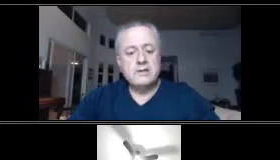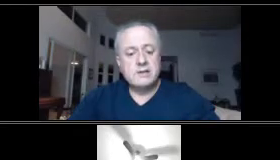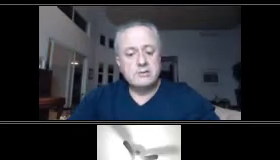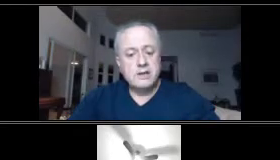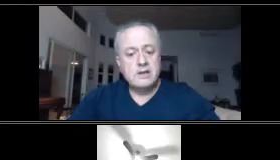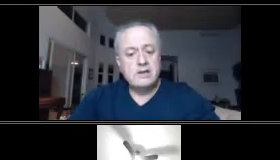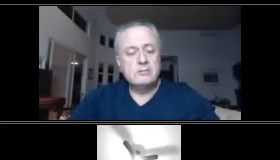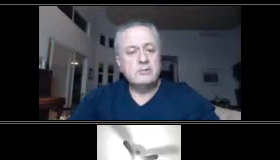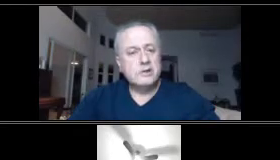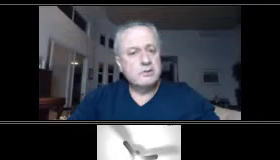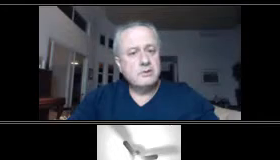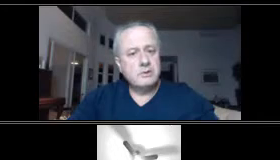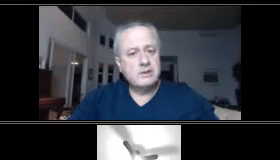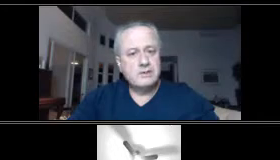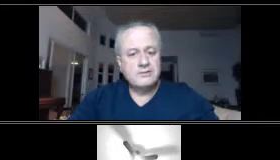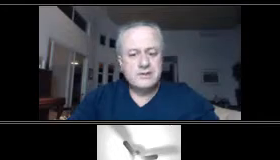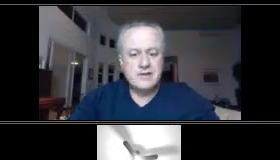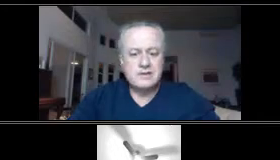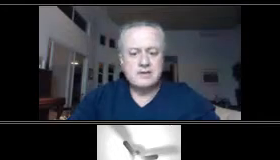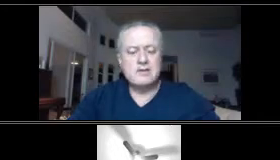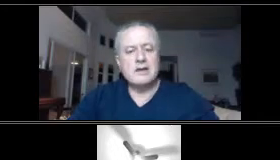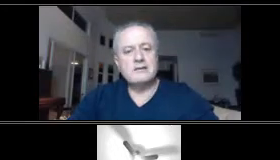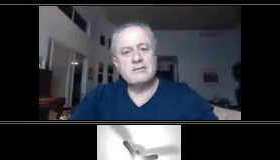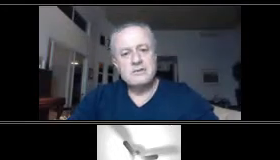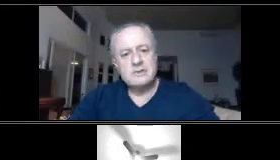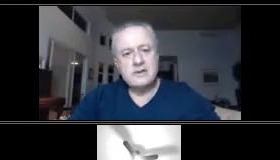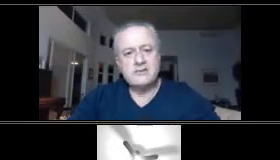de coordenação e equilíbrio. Geralmente são crianças